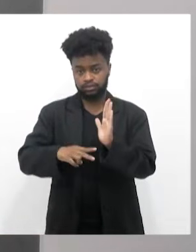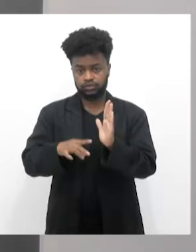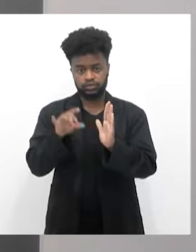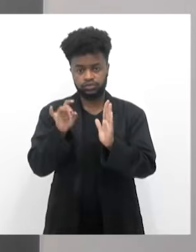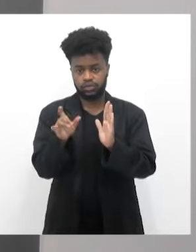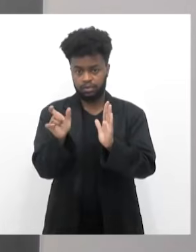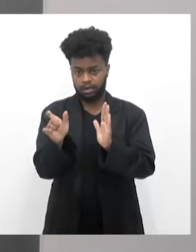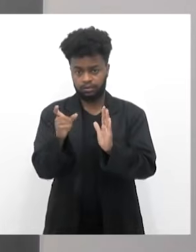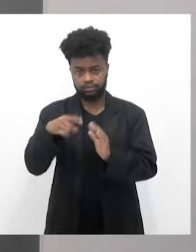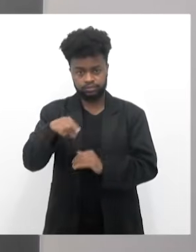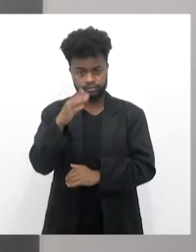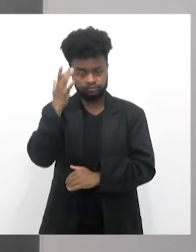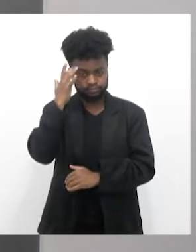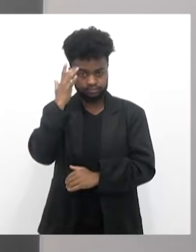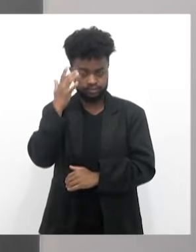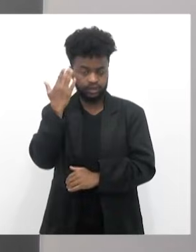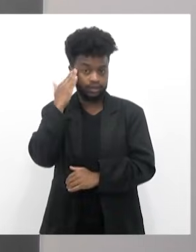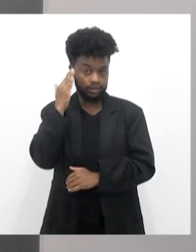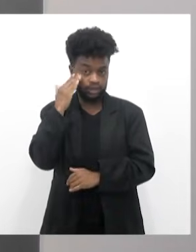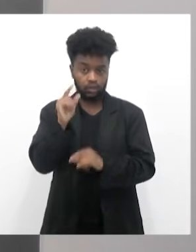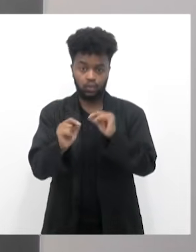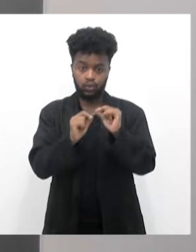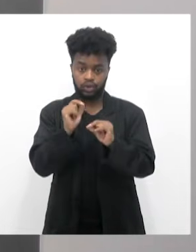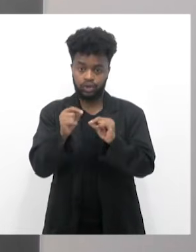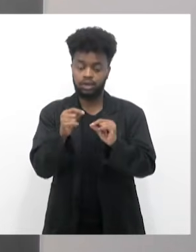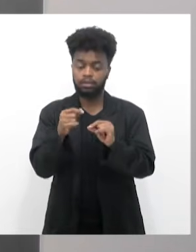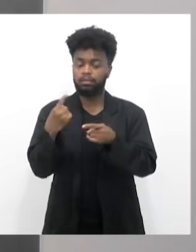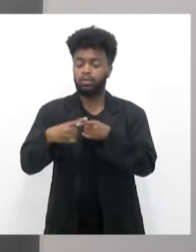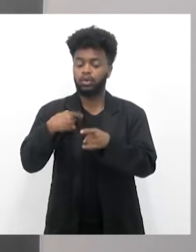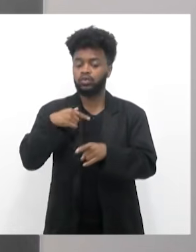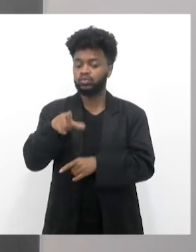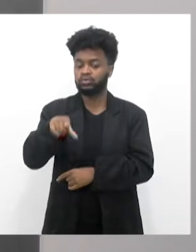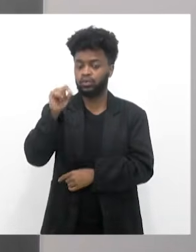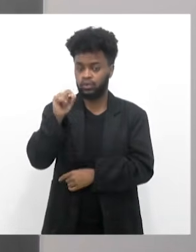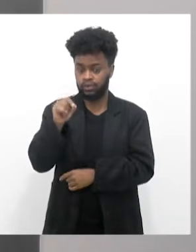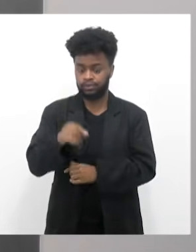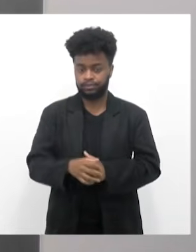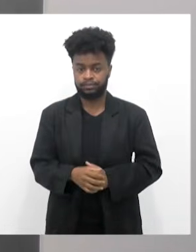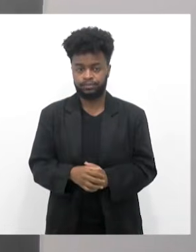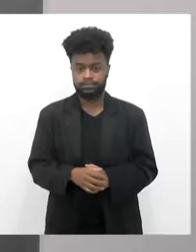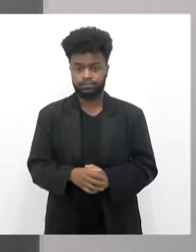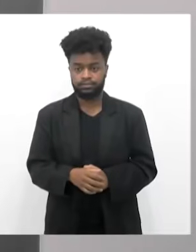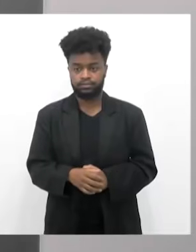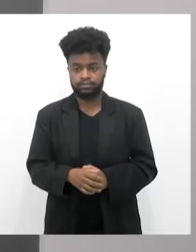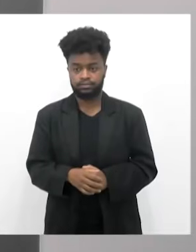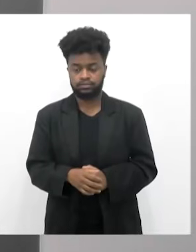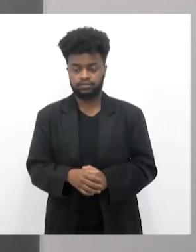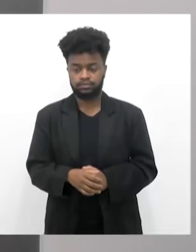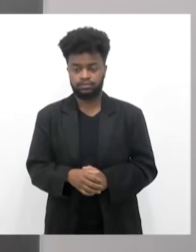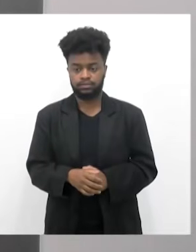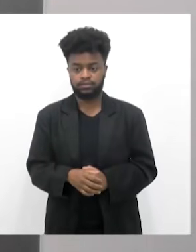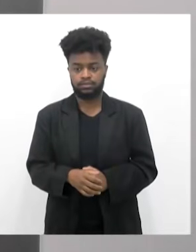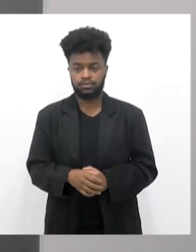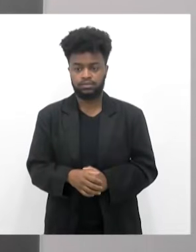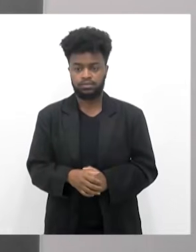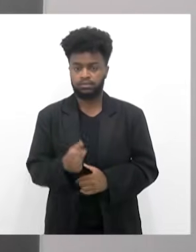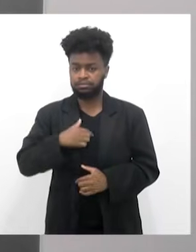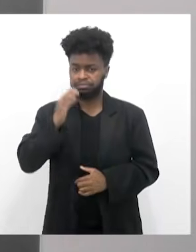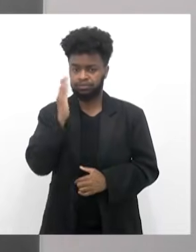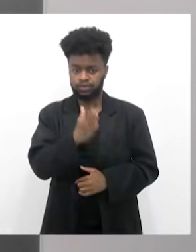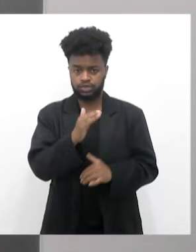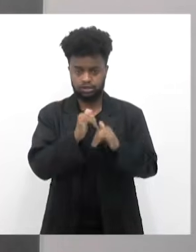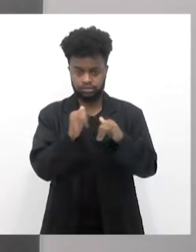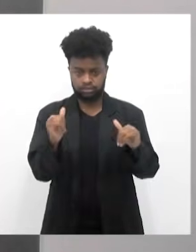Vossas Excelências entendam o porquê desse texto, de forma objetiva